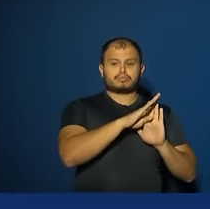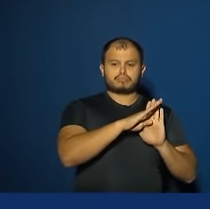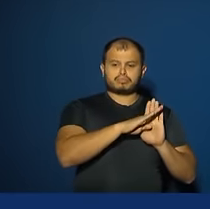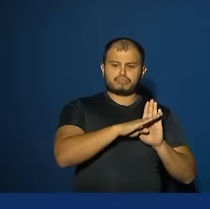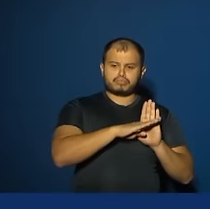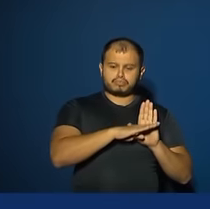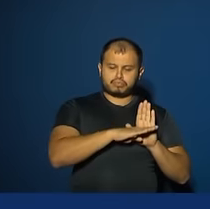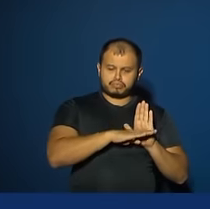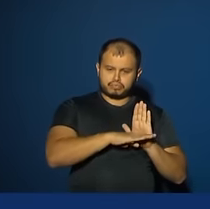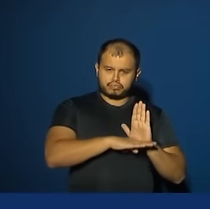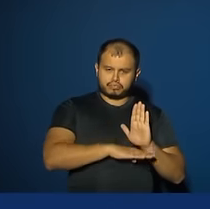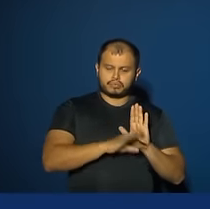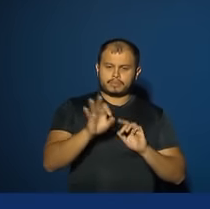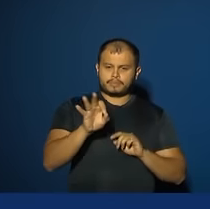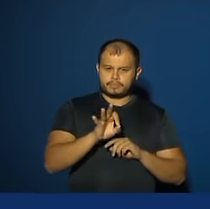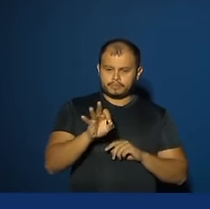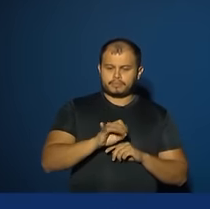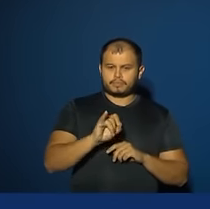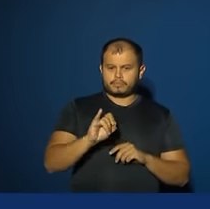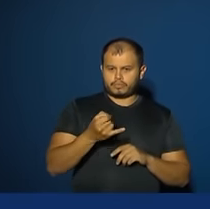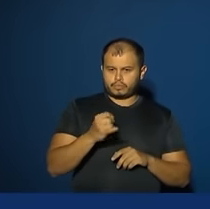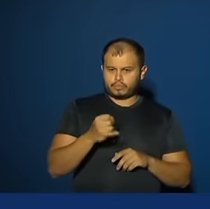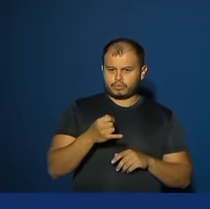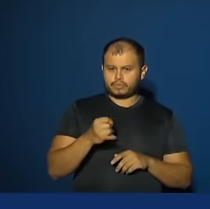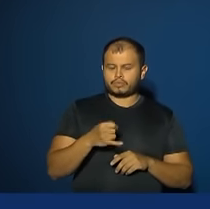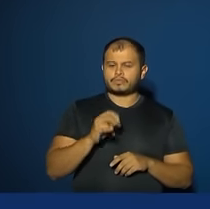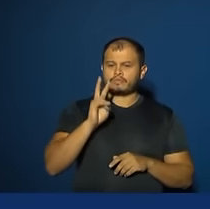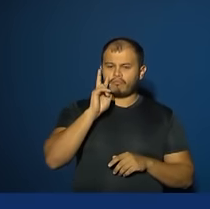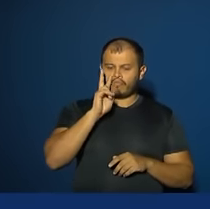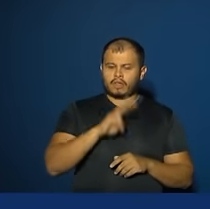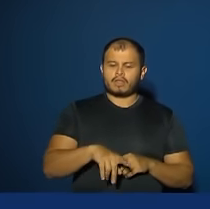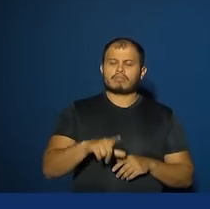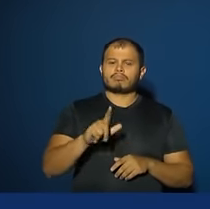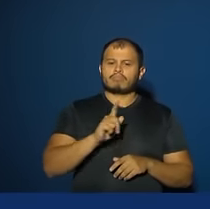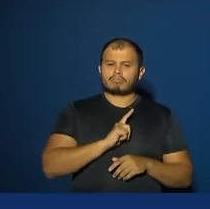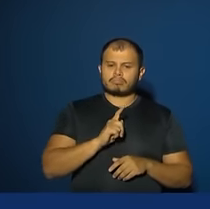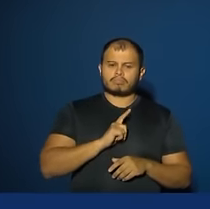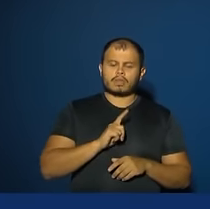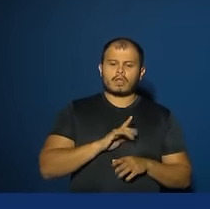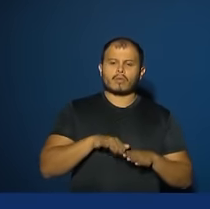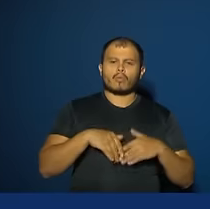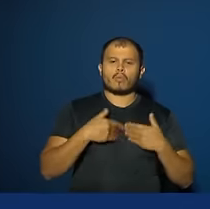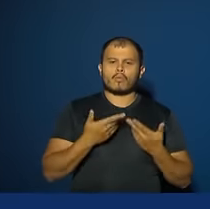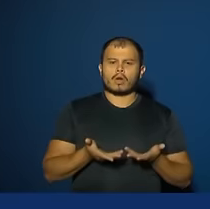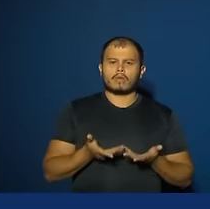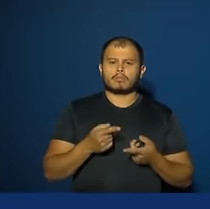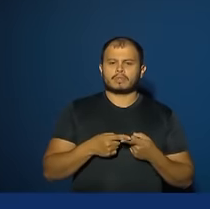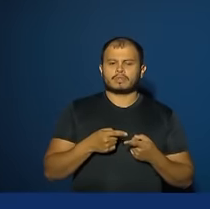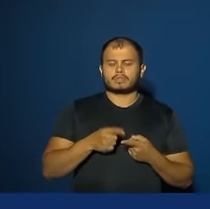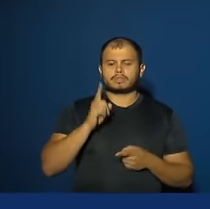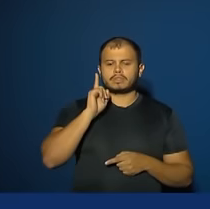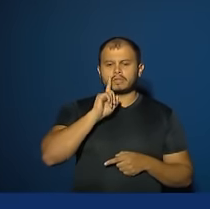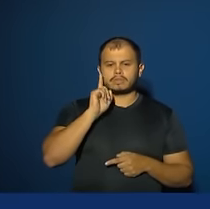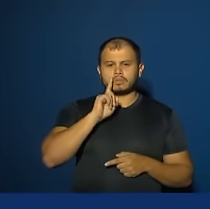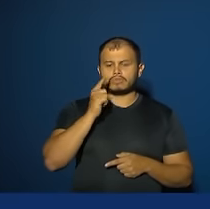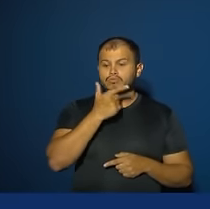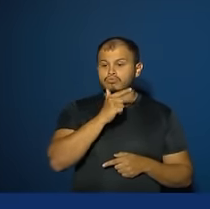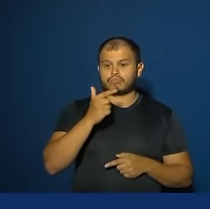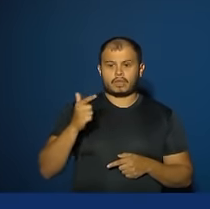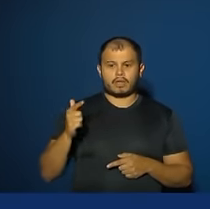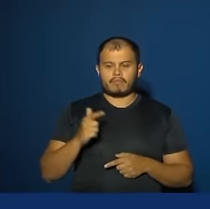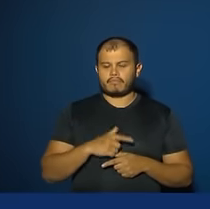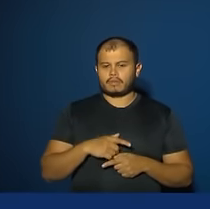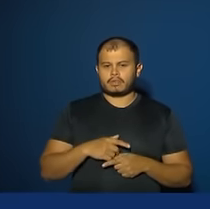processo surpreendente. Quando você olha os padrões de desinflação, não que nos Estados Unidos a gente não teve muitos